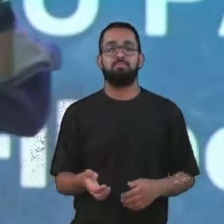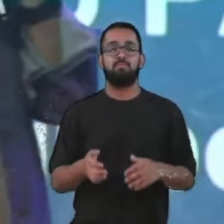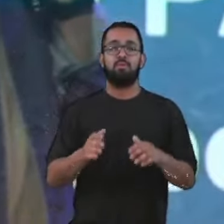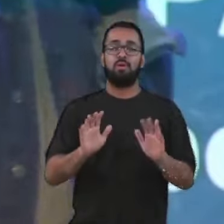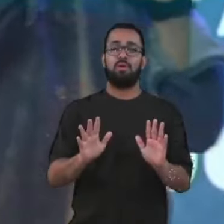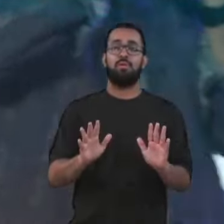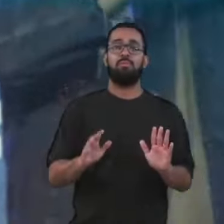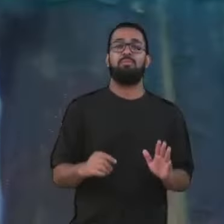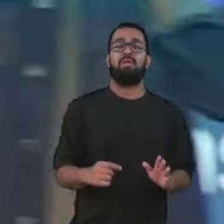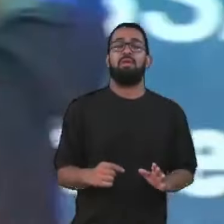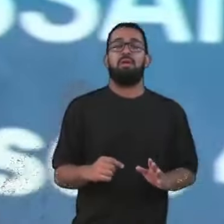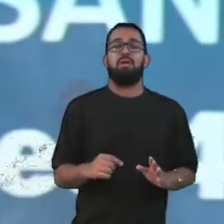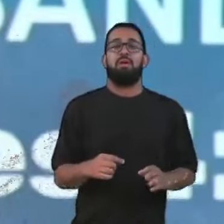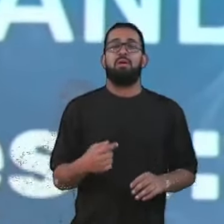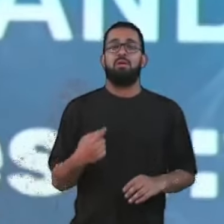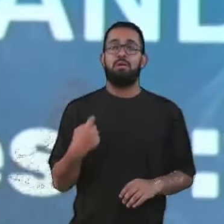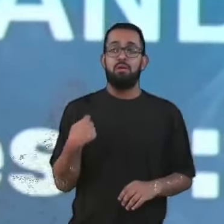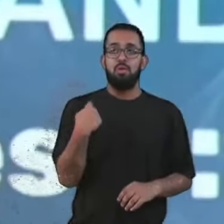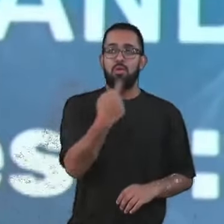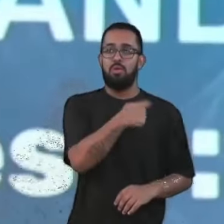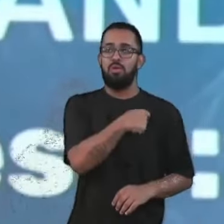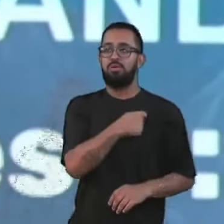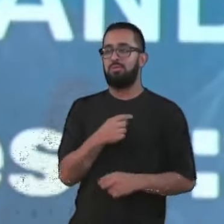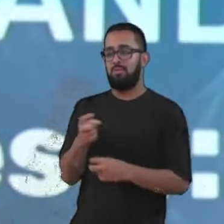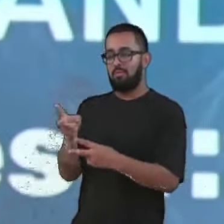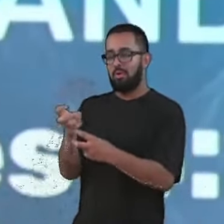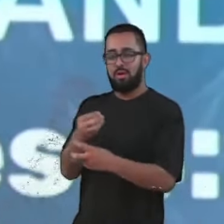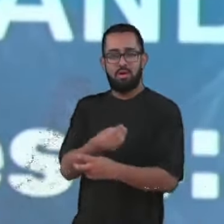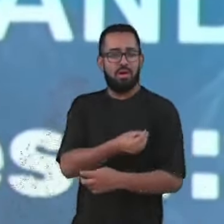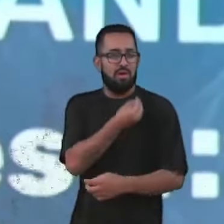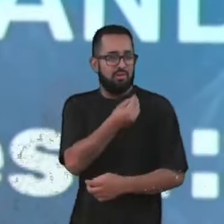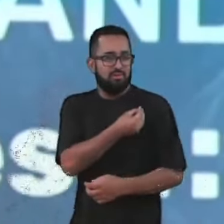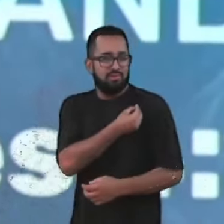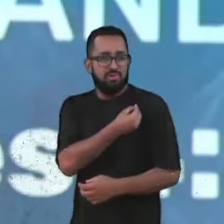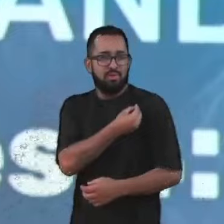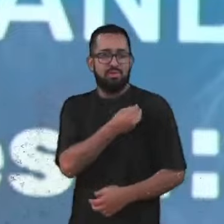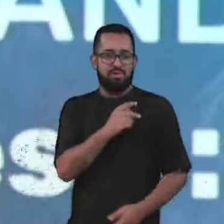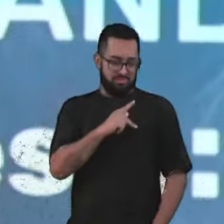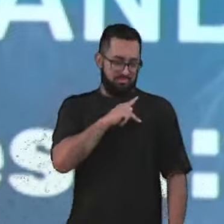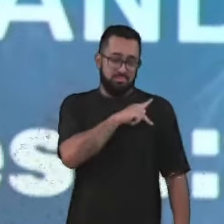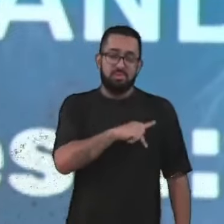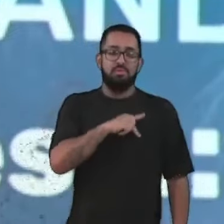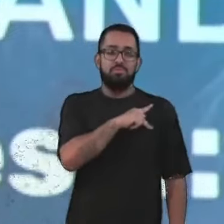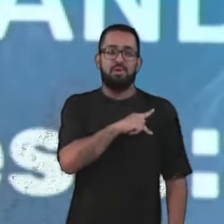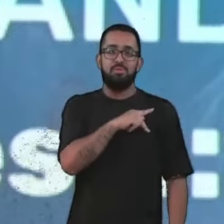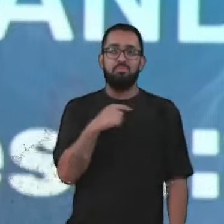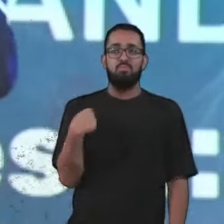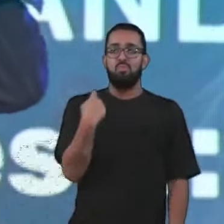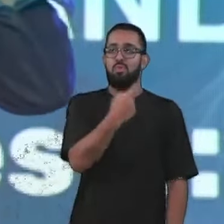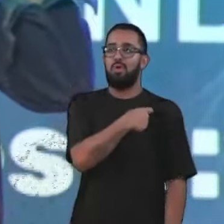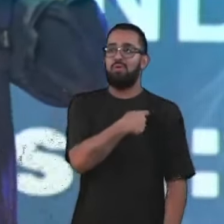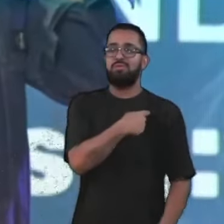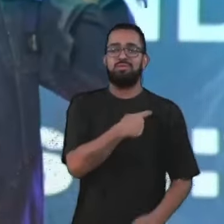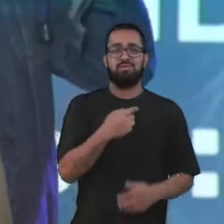aprenda a estar contente em toda e qualquer situação. Porque todas as coisas estão cooperando para o bem daqueles